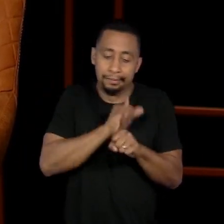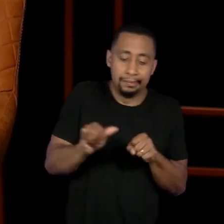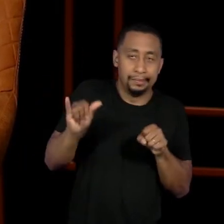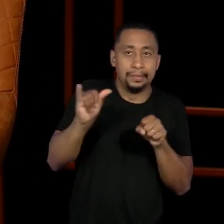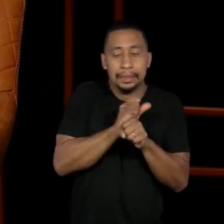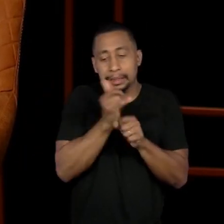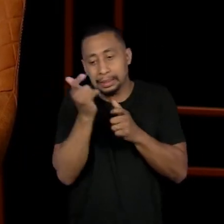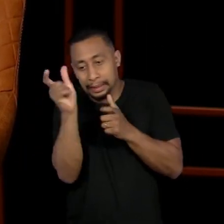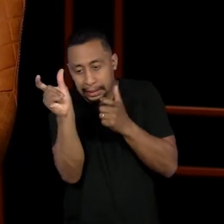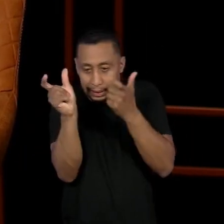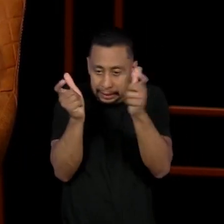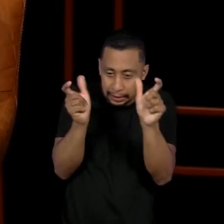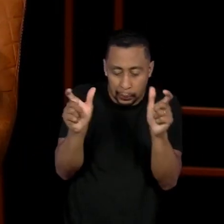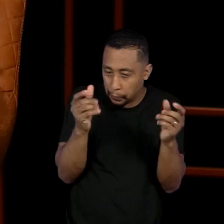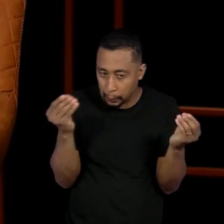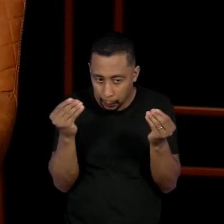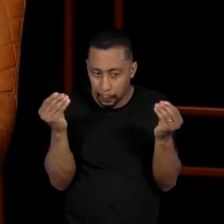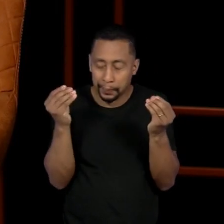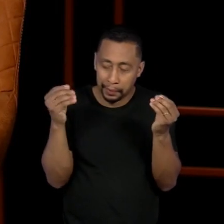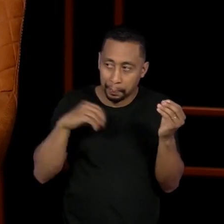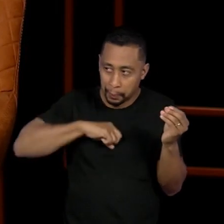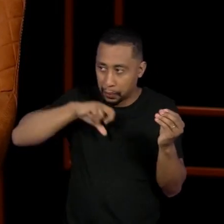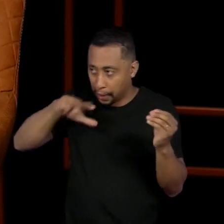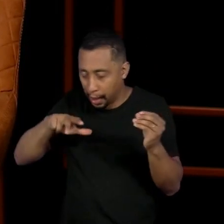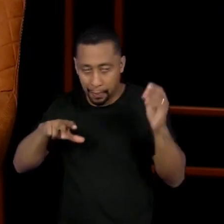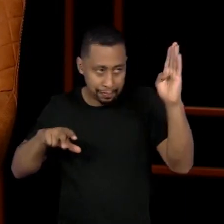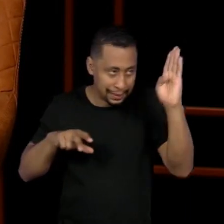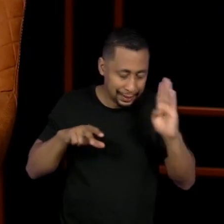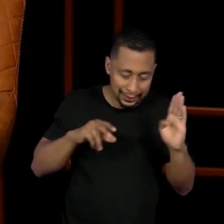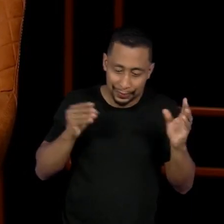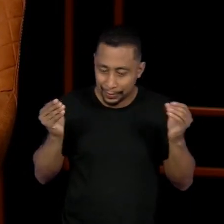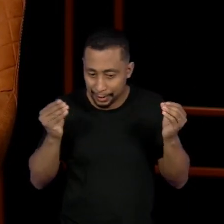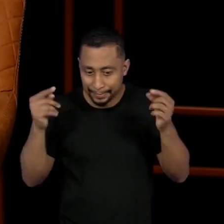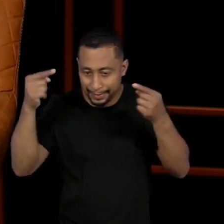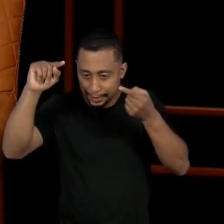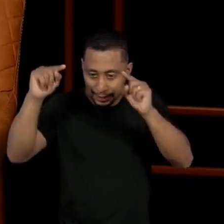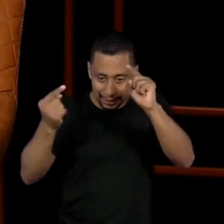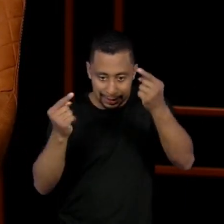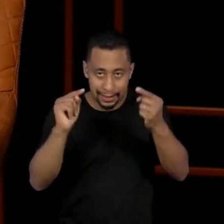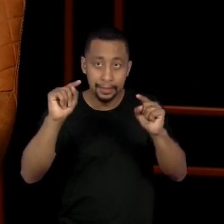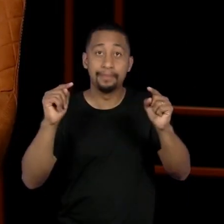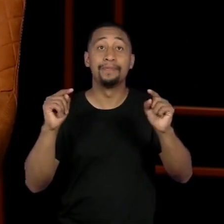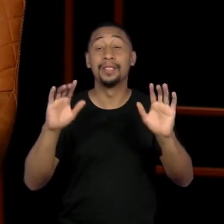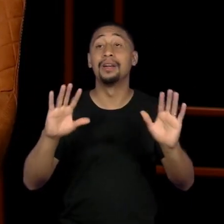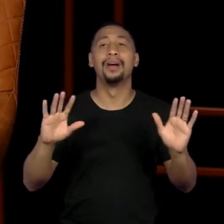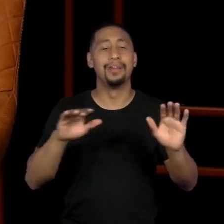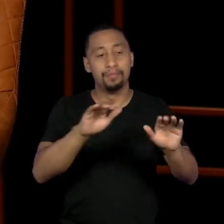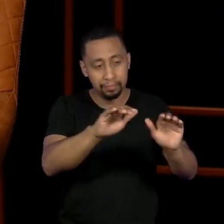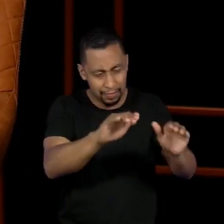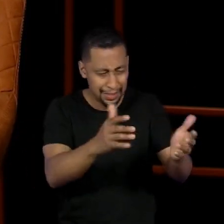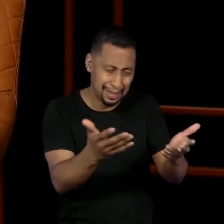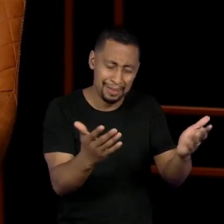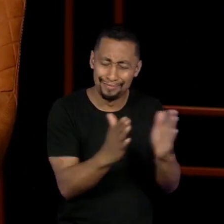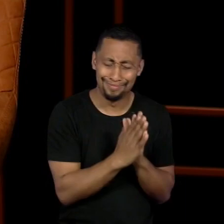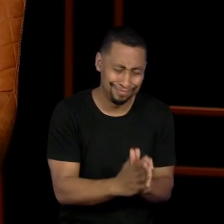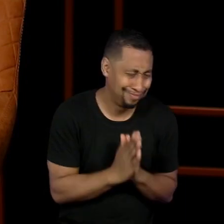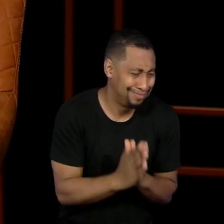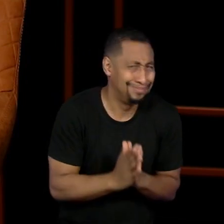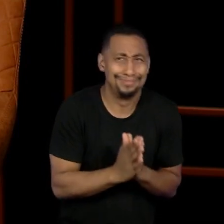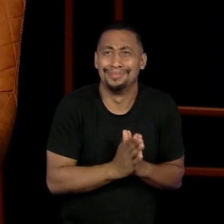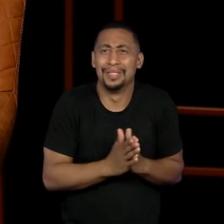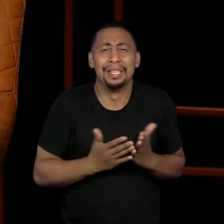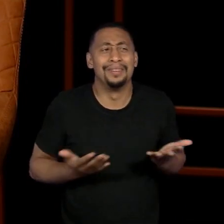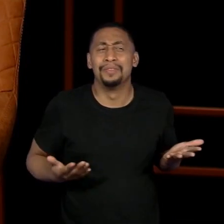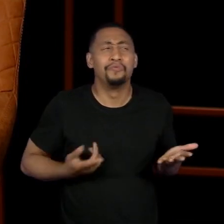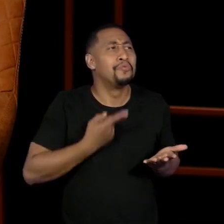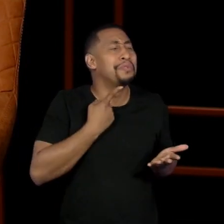letra, com o título Bem Que Se Quis, ele alterou isto, mas o pesando continuava lá. E um dia eu disse assim, não, se pelo amor de Deus, eu estou quase a inventar uma palavra para